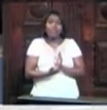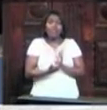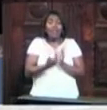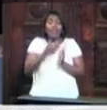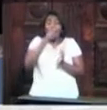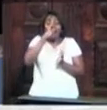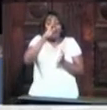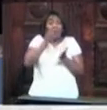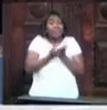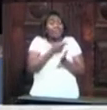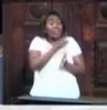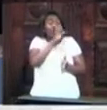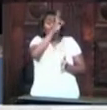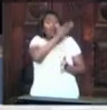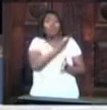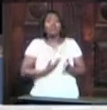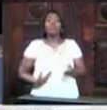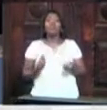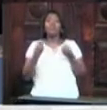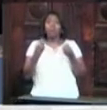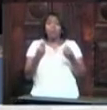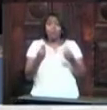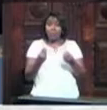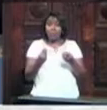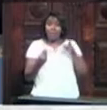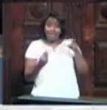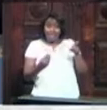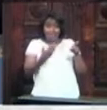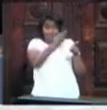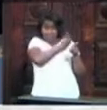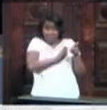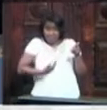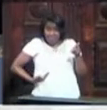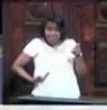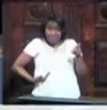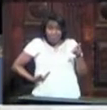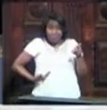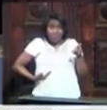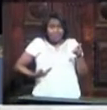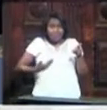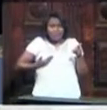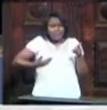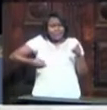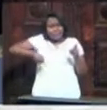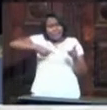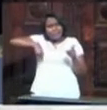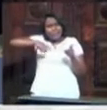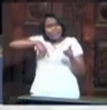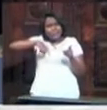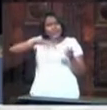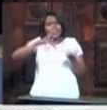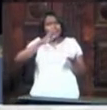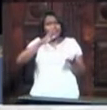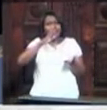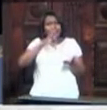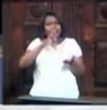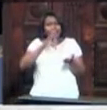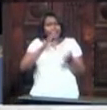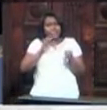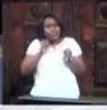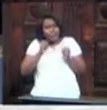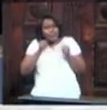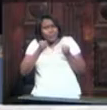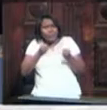do líder do governo? O governo não merece que esta casa faça